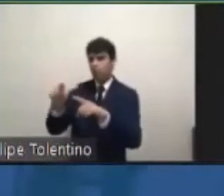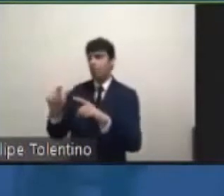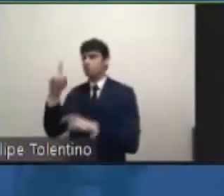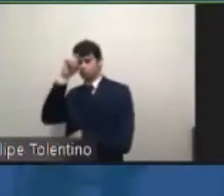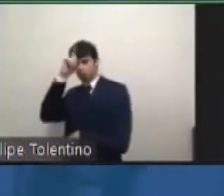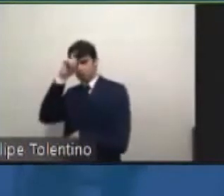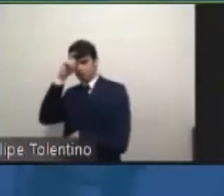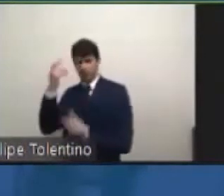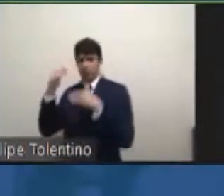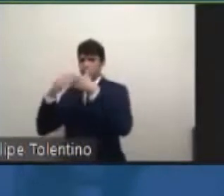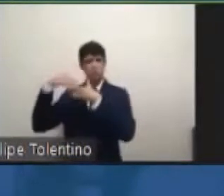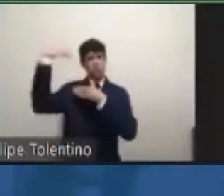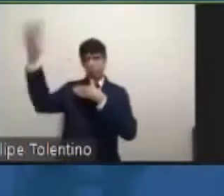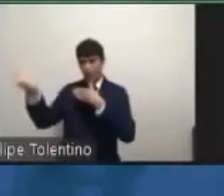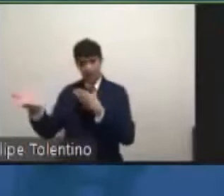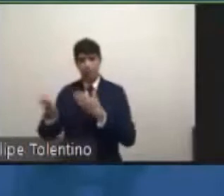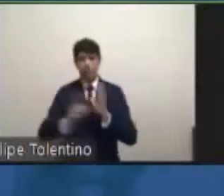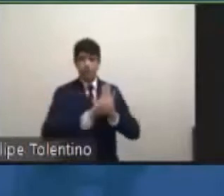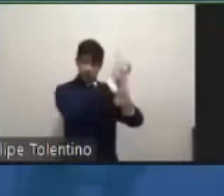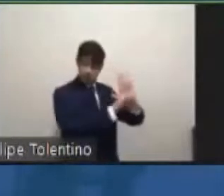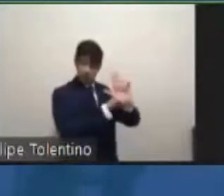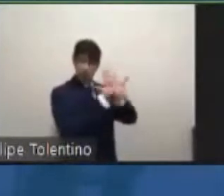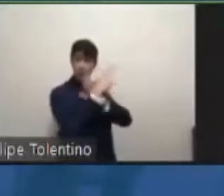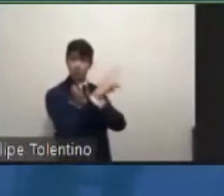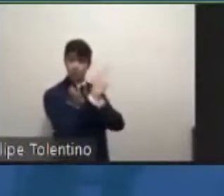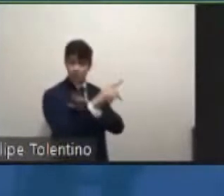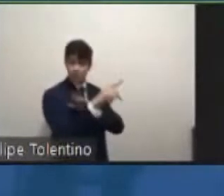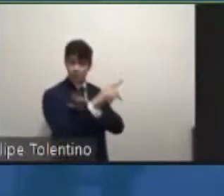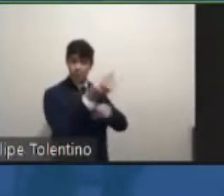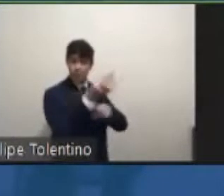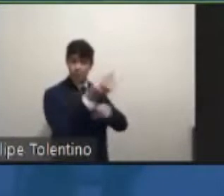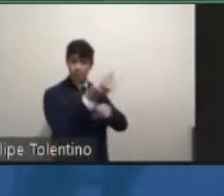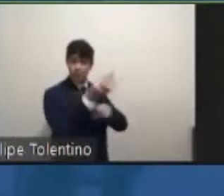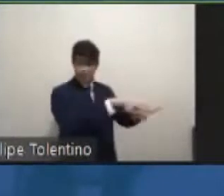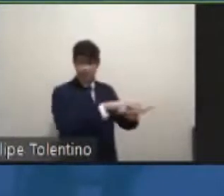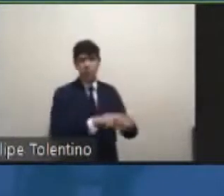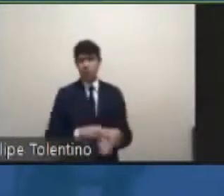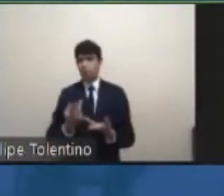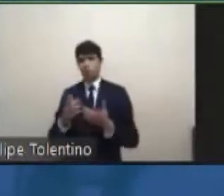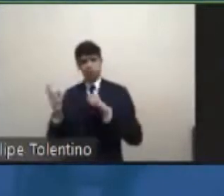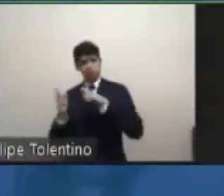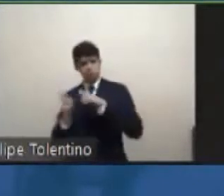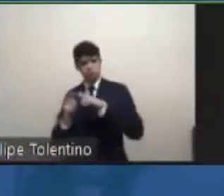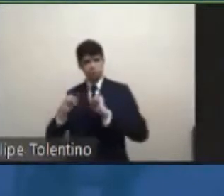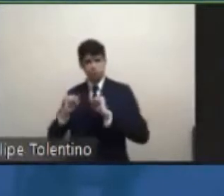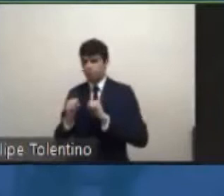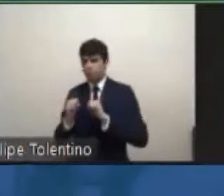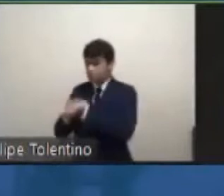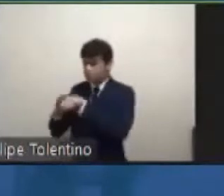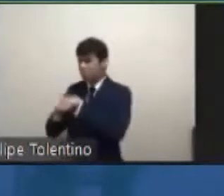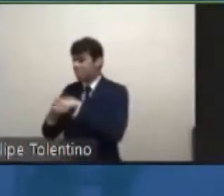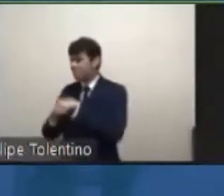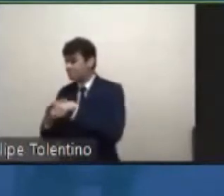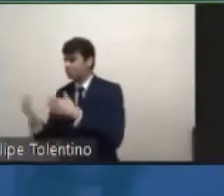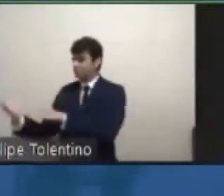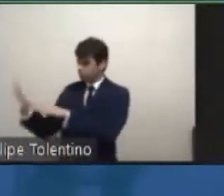dele. Isso é um direito do paciente e é vedado ao médico deixar de fazer isso e simplesmente dar ao paciente porque ele não tem como